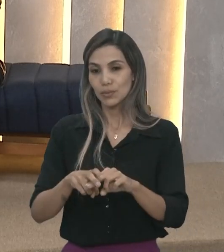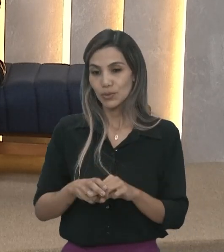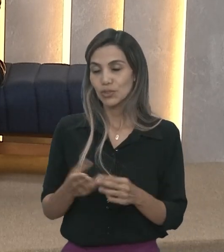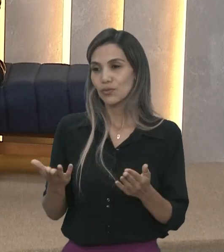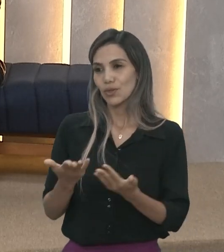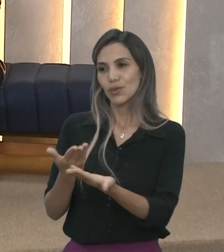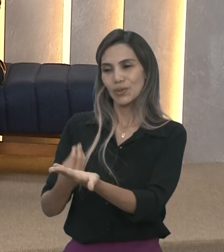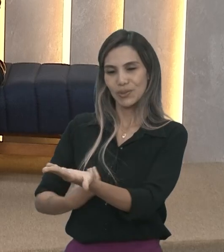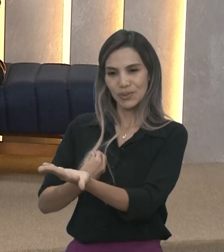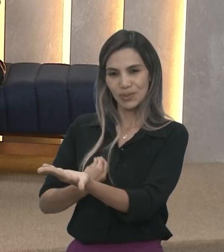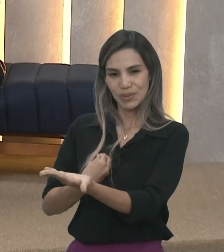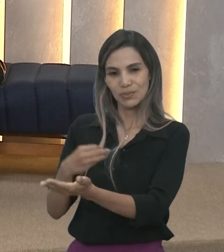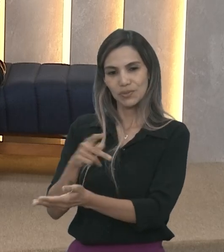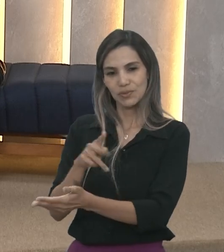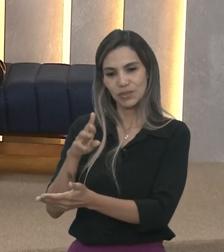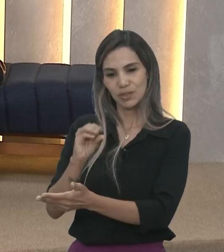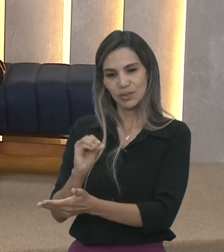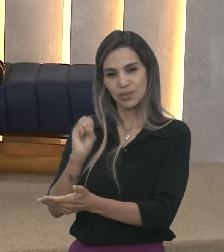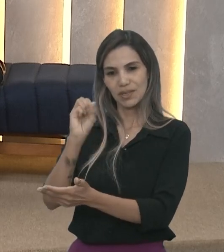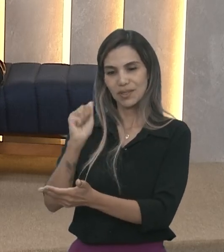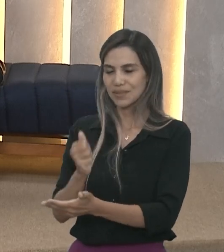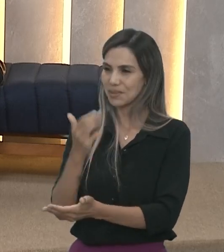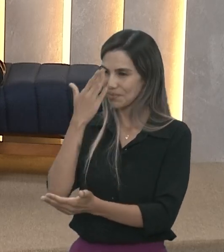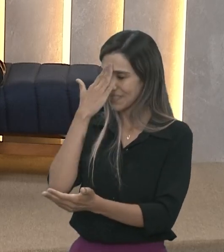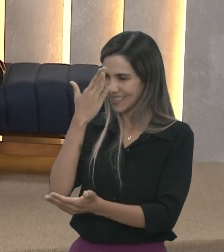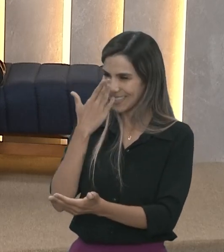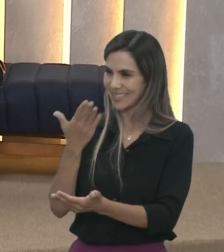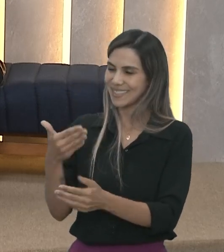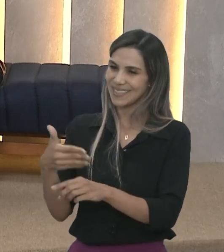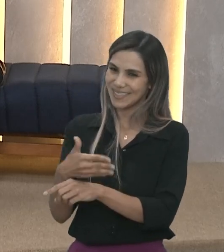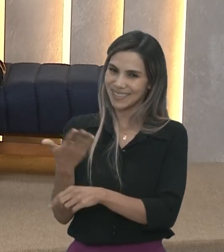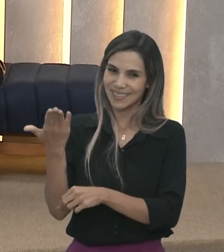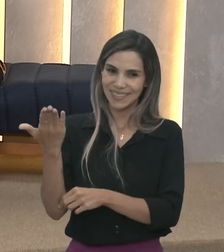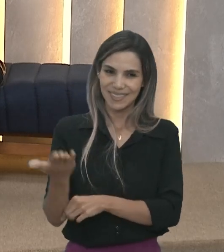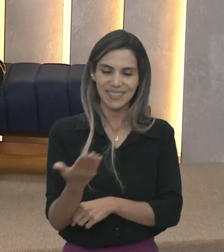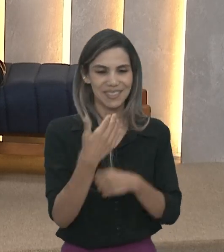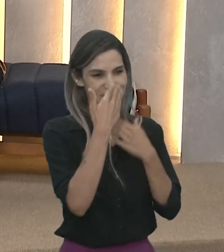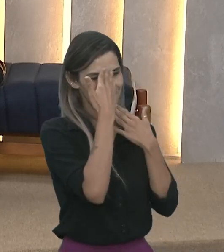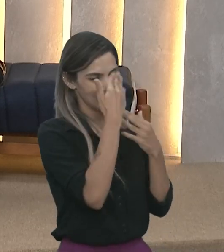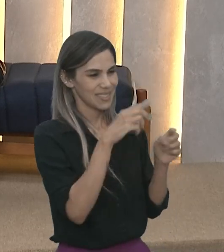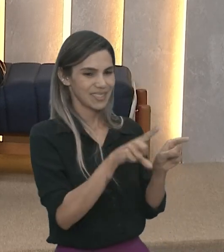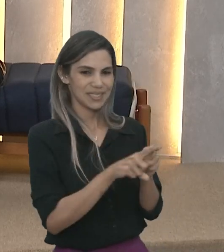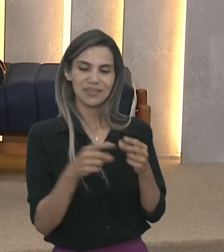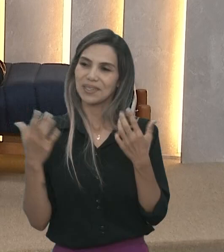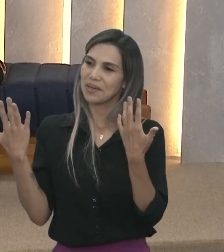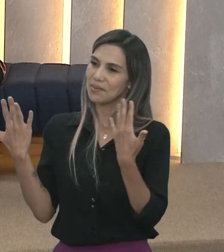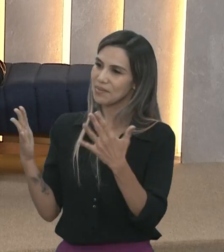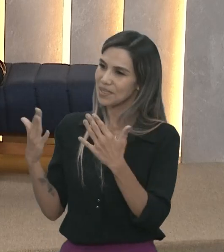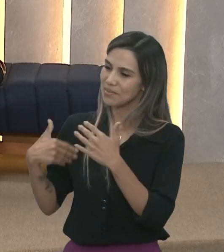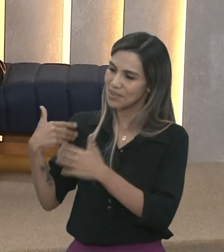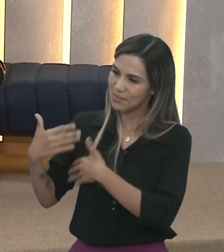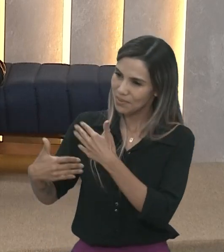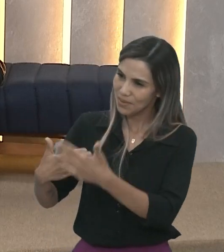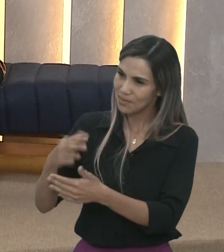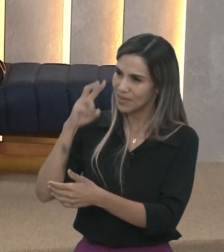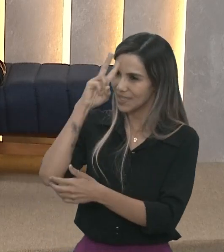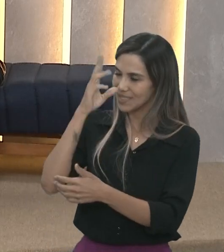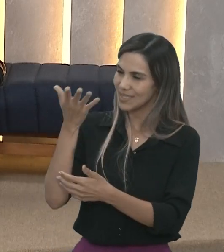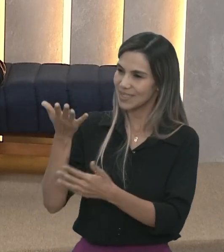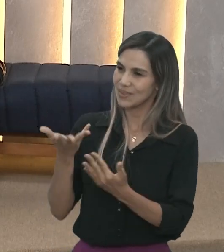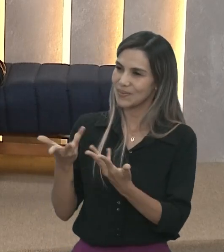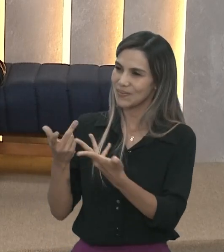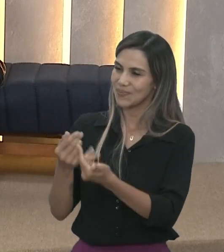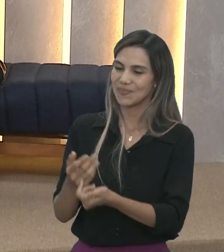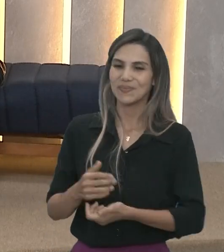trouxe então aqui a professora Rosa Berardo. Muito obrigado pela participação aqui com a gente. Eu que agradeço. Parabéns por essa trajetória e pela história tão bonita.